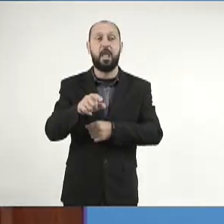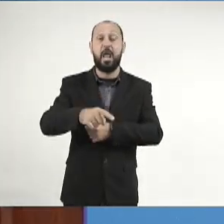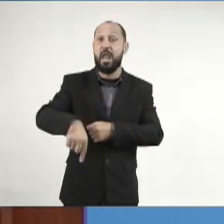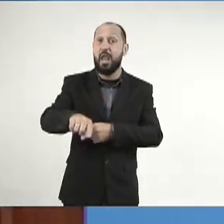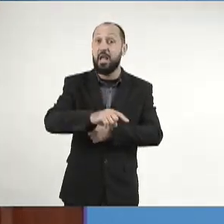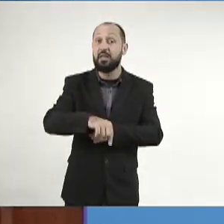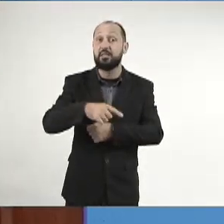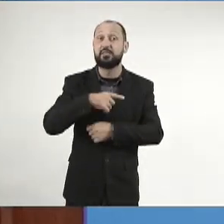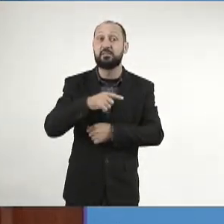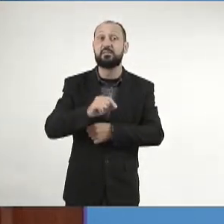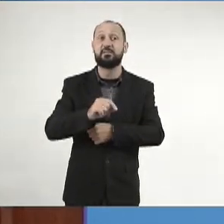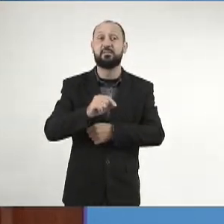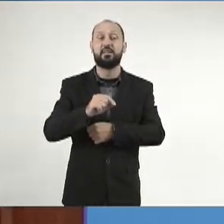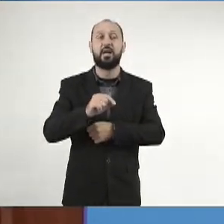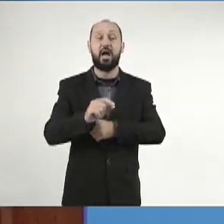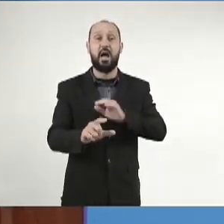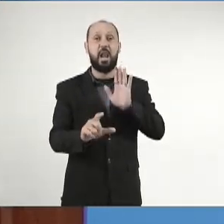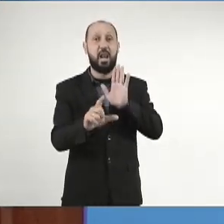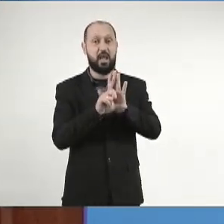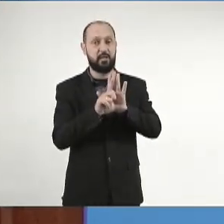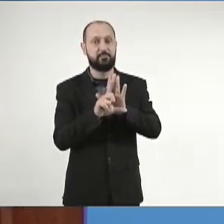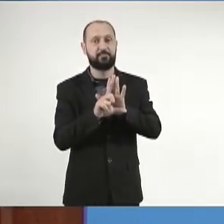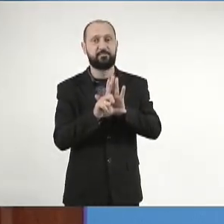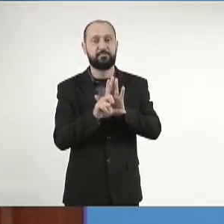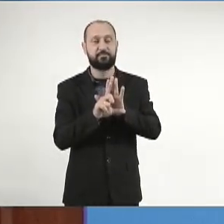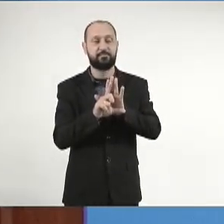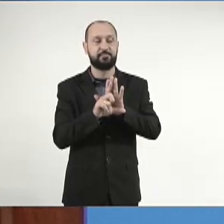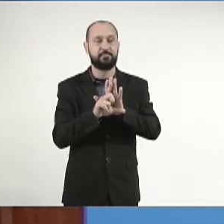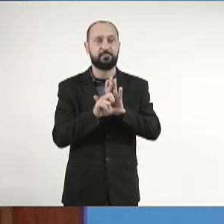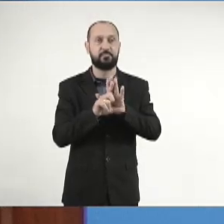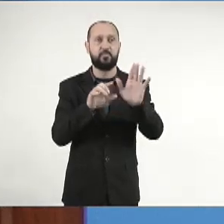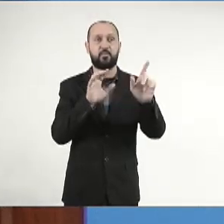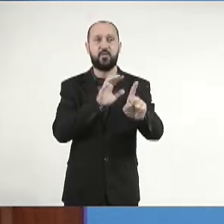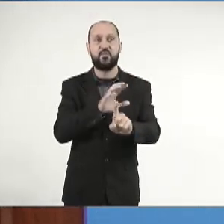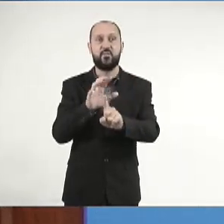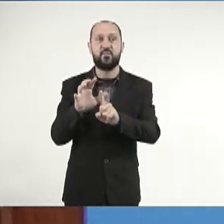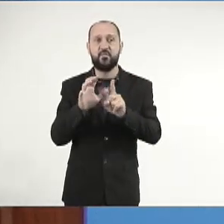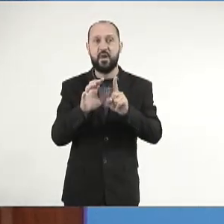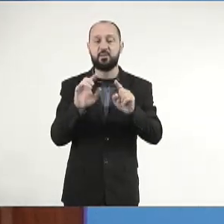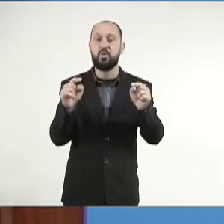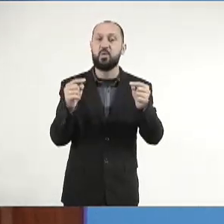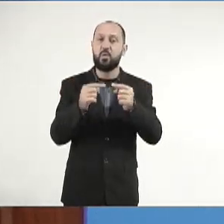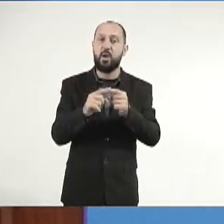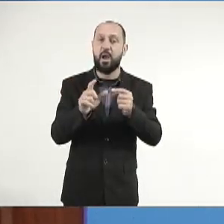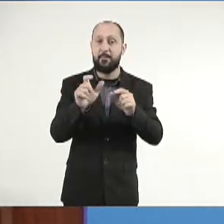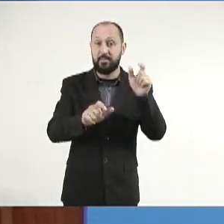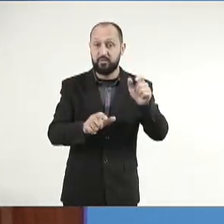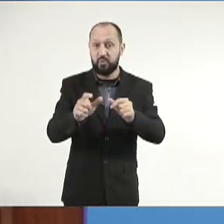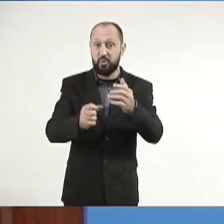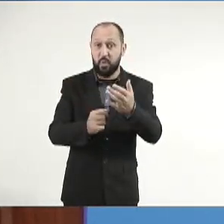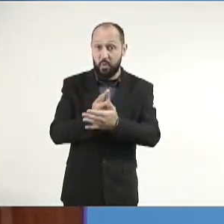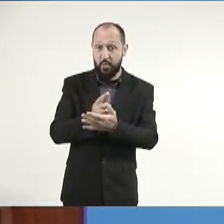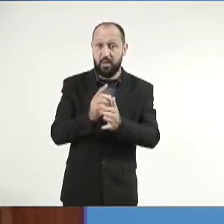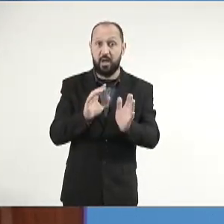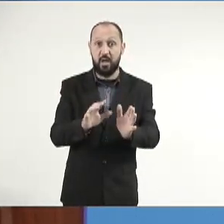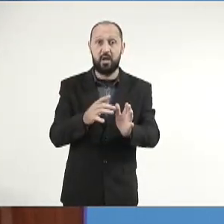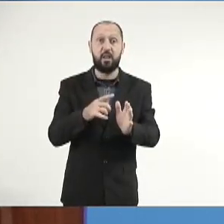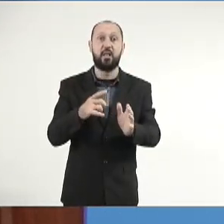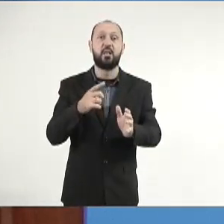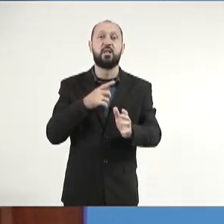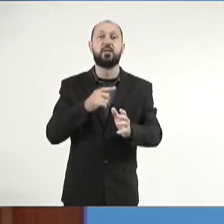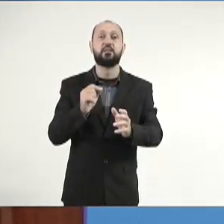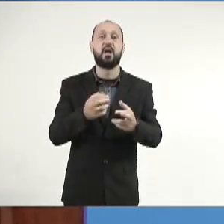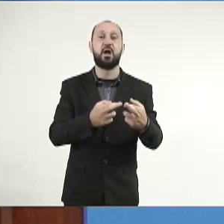consumidor, a legislação que afeta, que diz respeito ao consumidor, ela tem